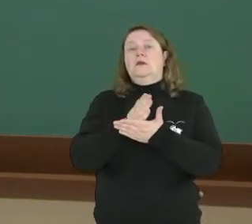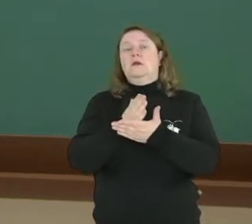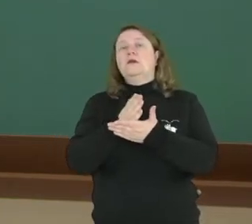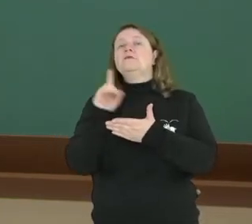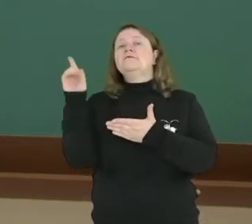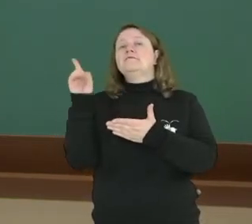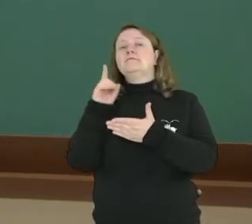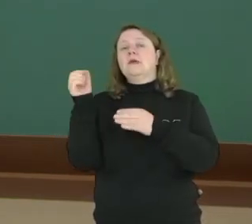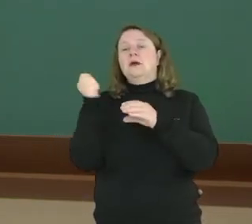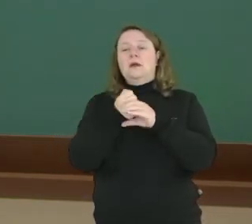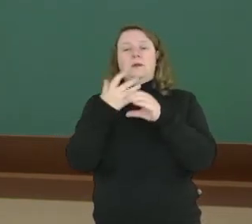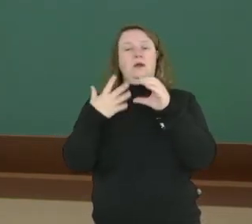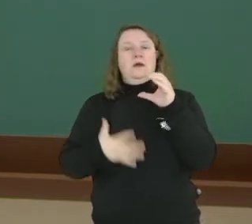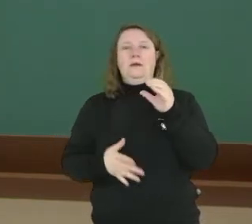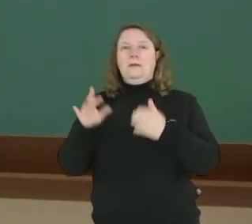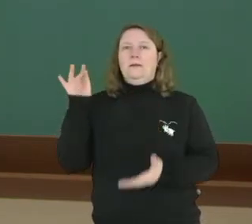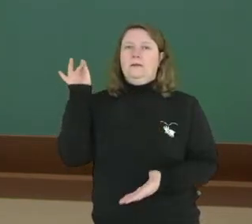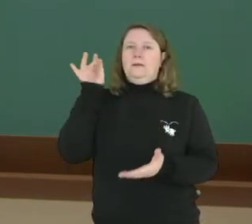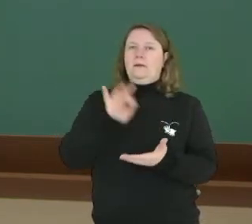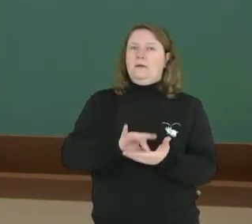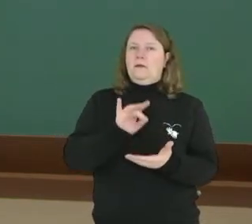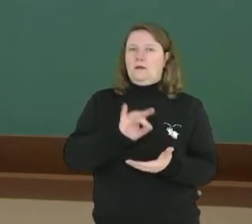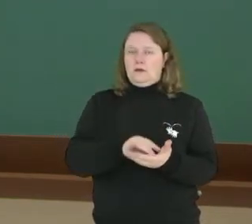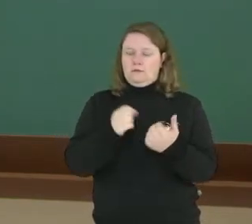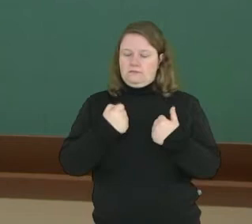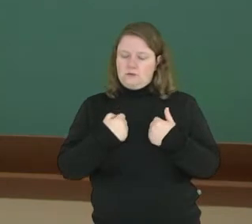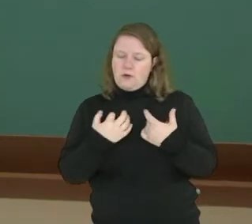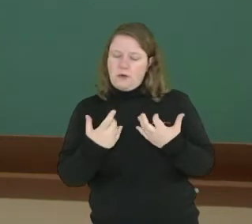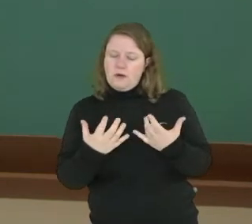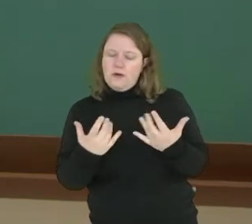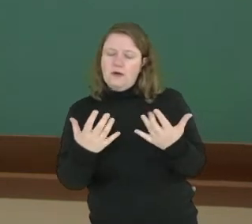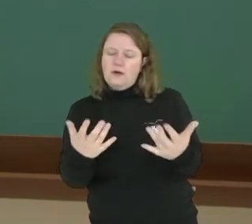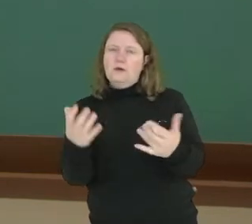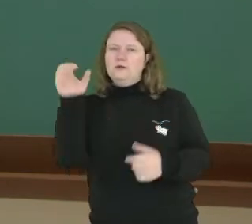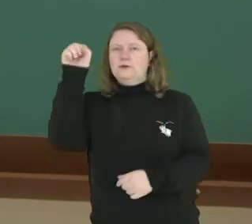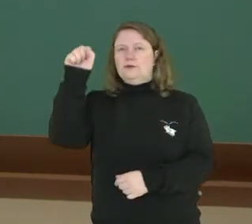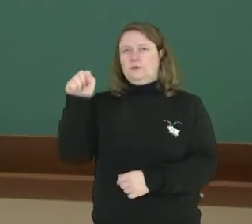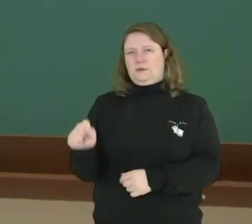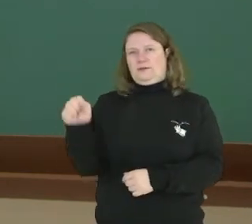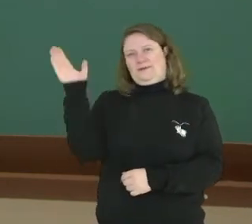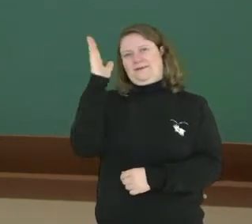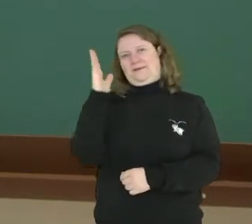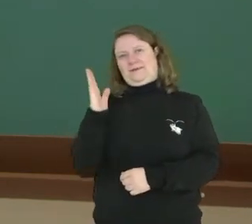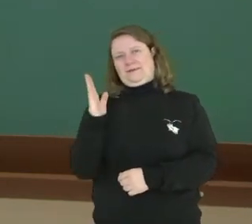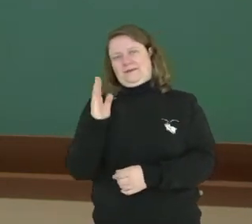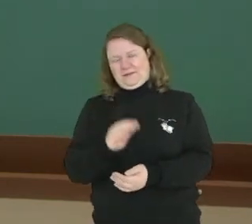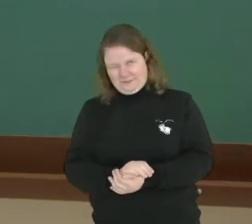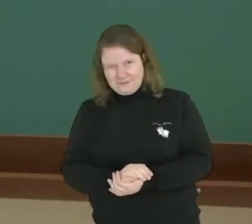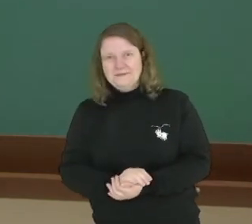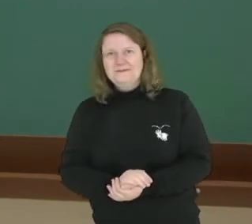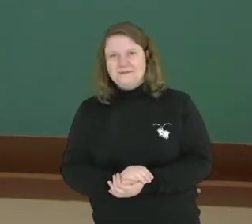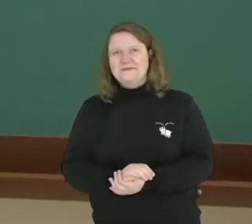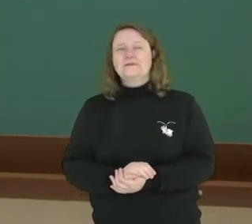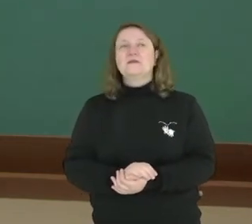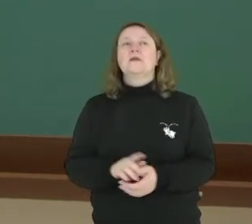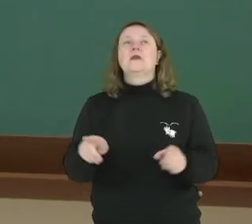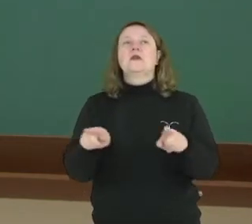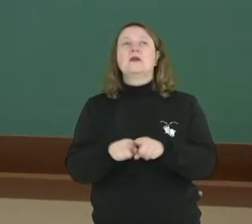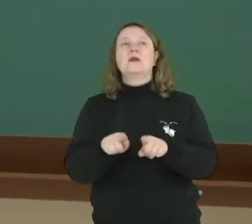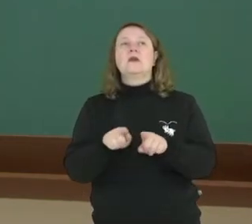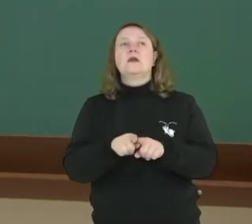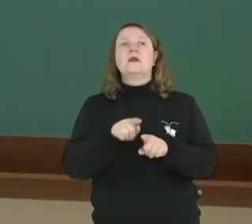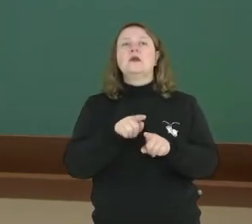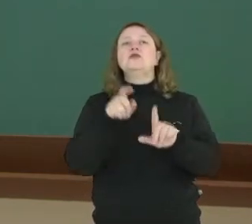características originais da vegetação da região sul do Brasil, certo? Temos presente estes